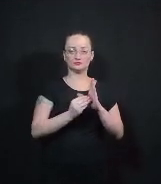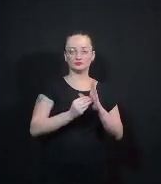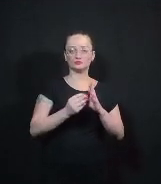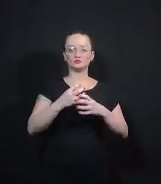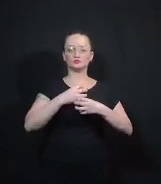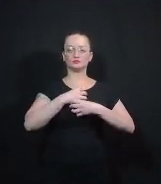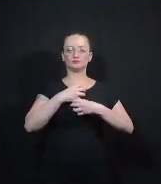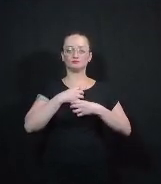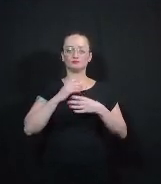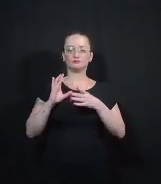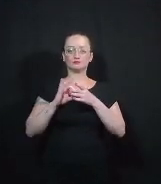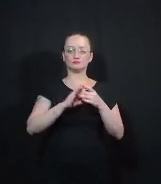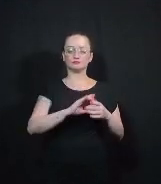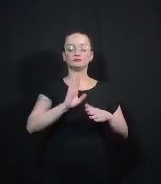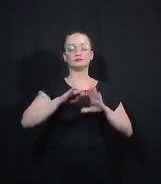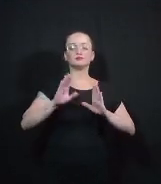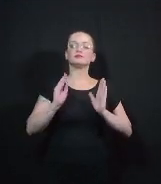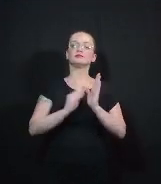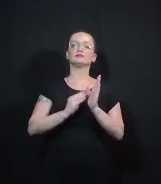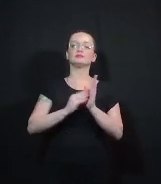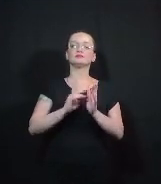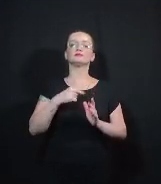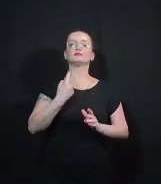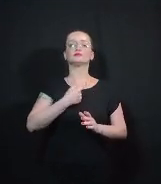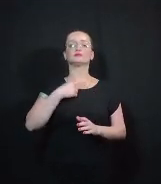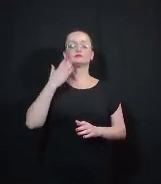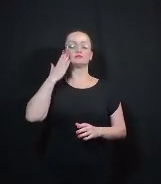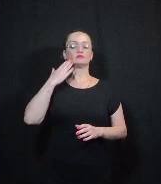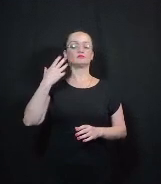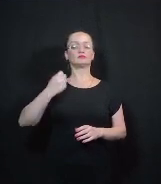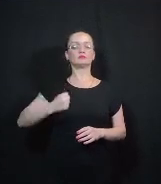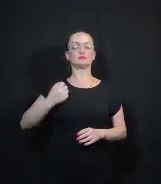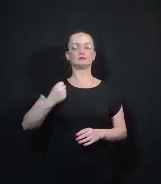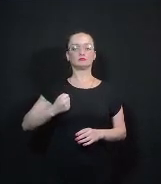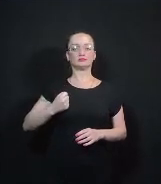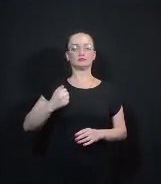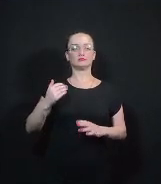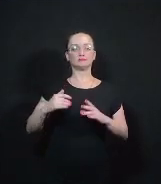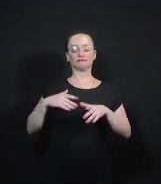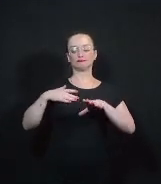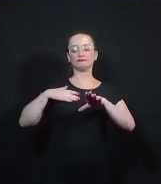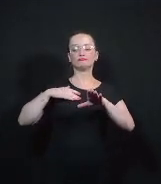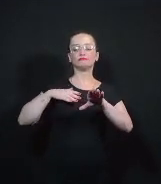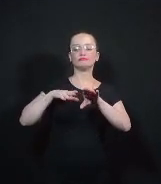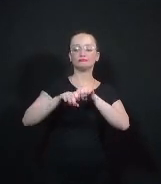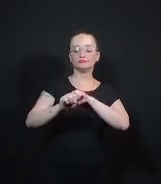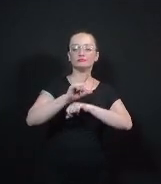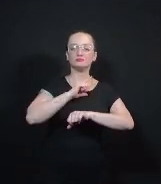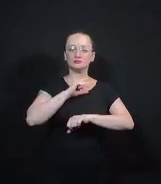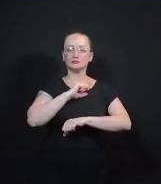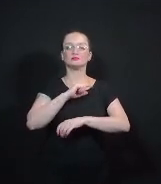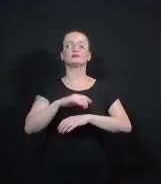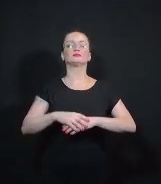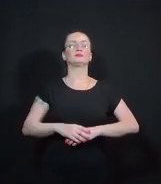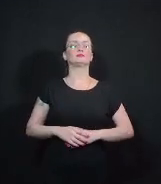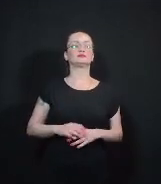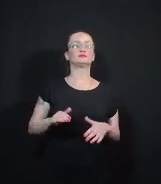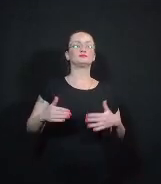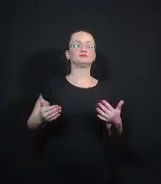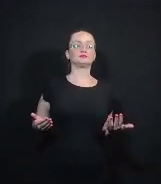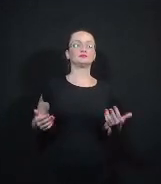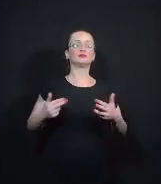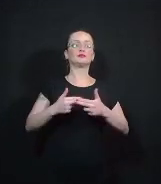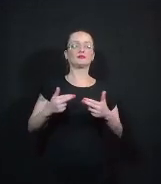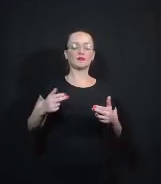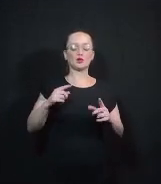que geralmente falta, né, quando somos todos brancos e super escolarizados, e, enfim, as coisas